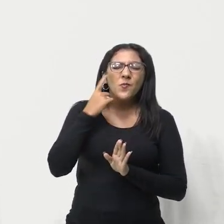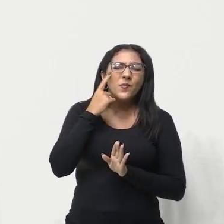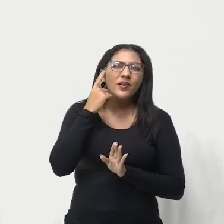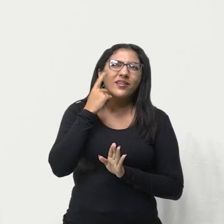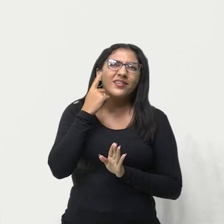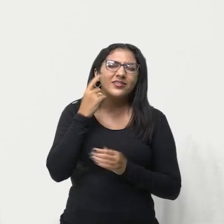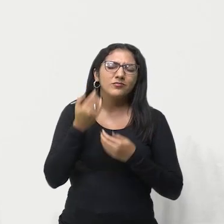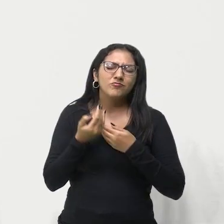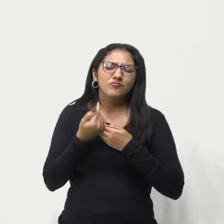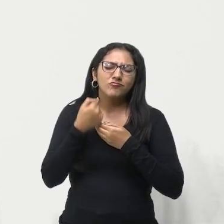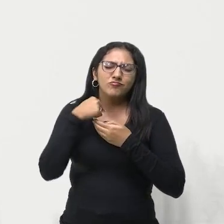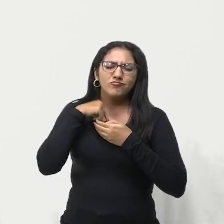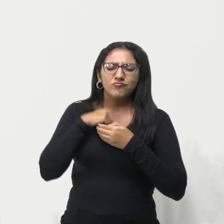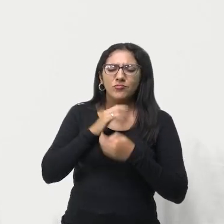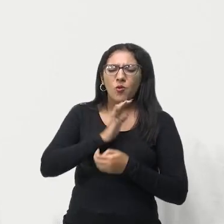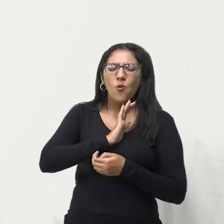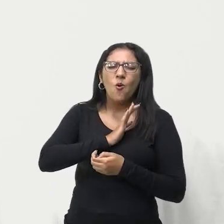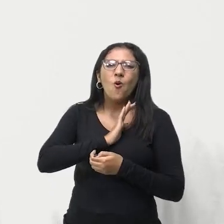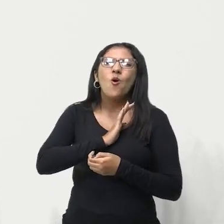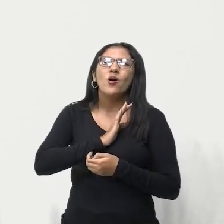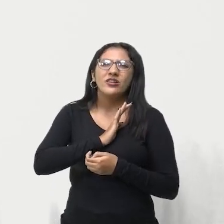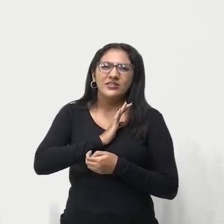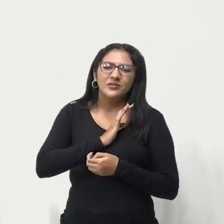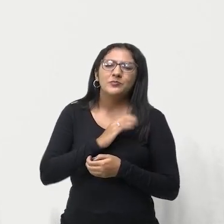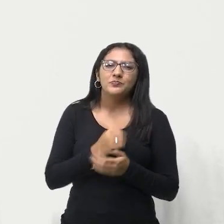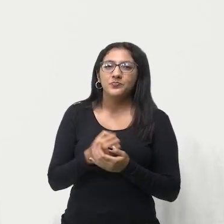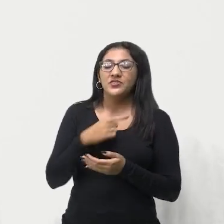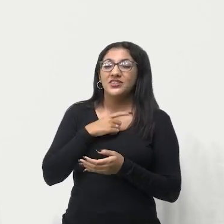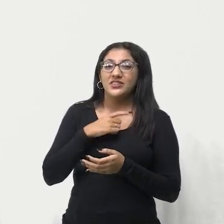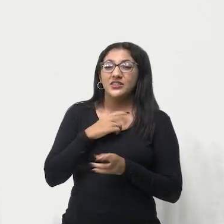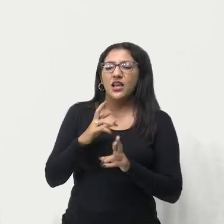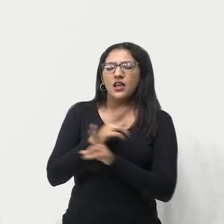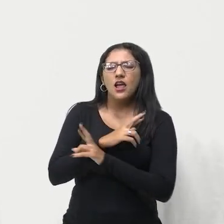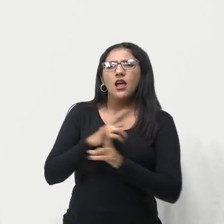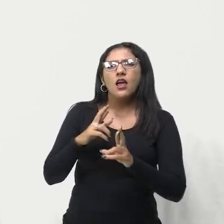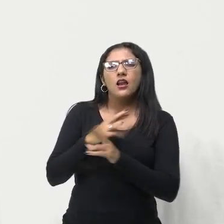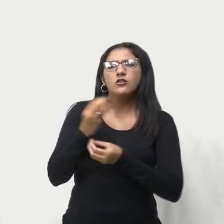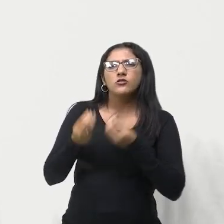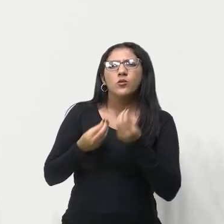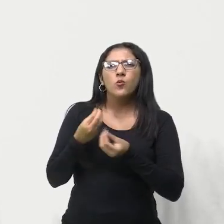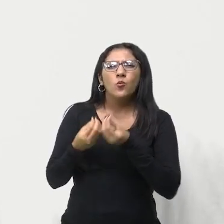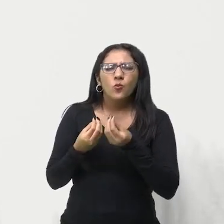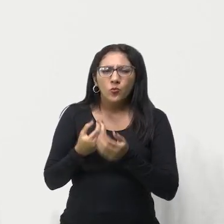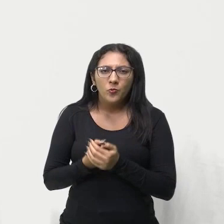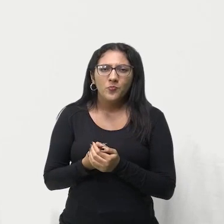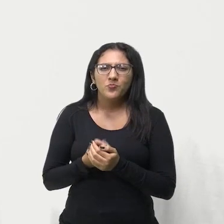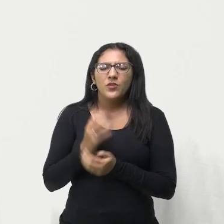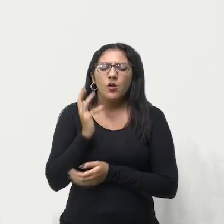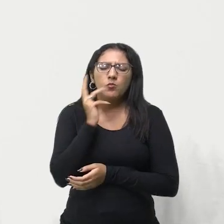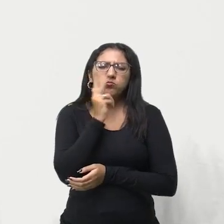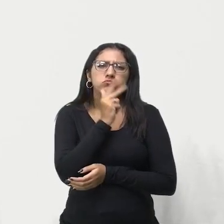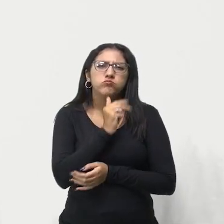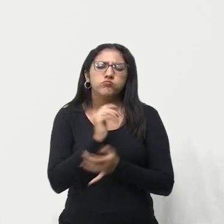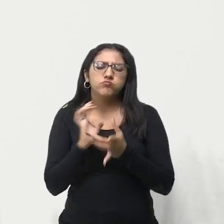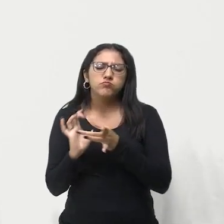comigo para sempre no coração a lição que o paneiro ensina, como é bela a